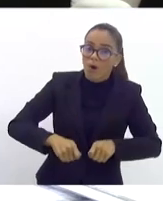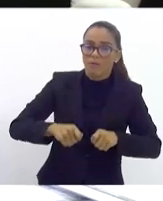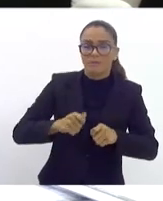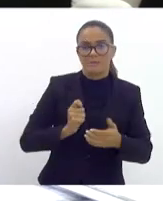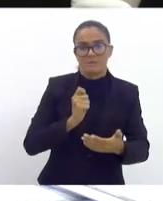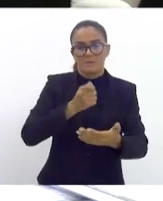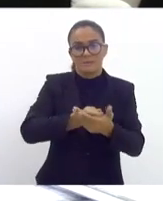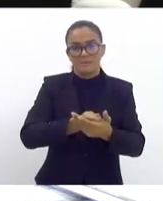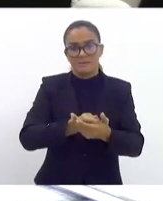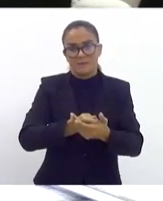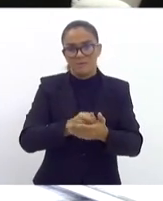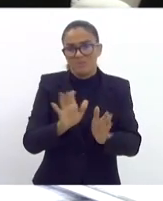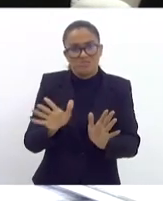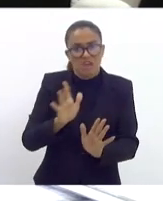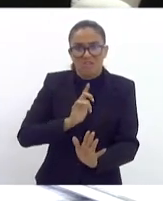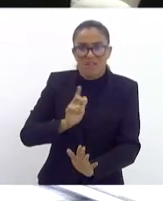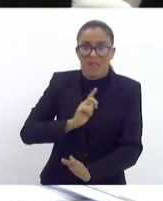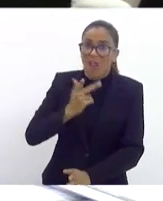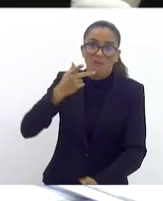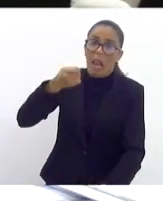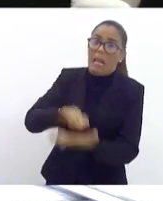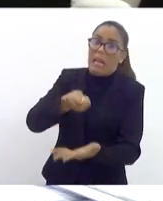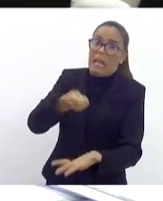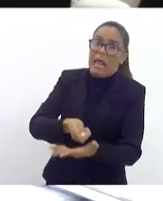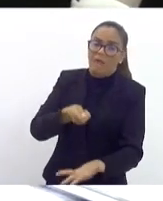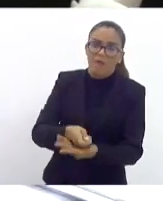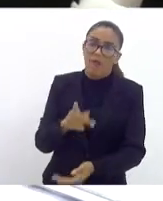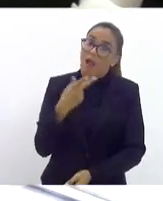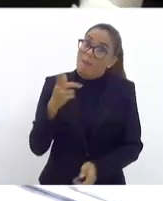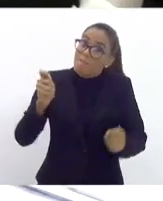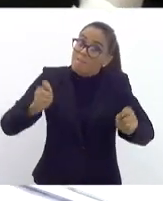paga superou ela não disse que poderá